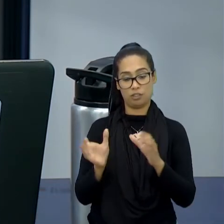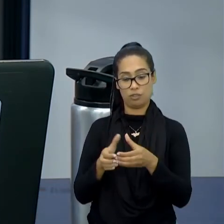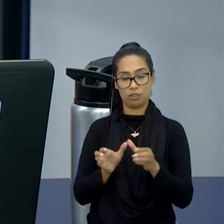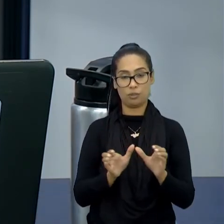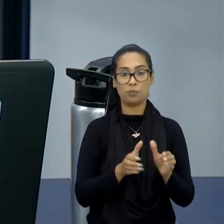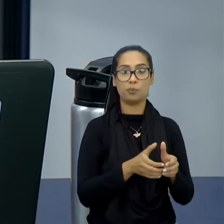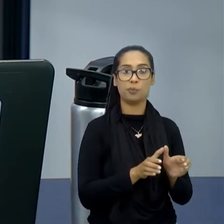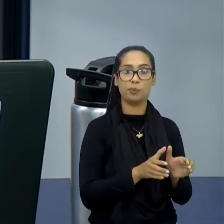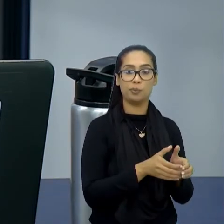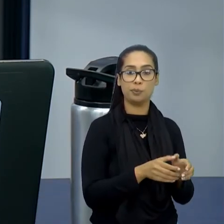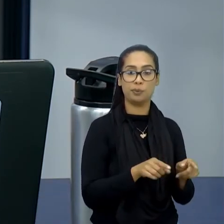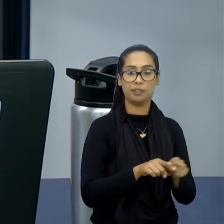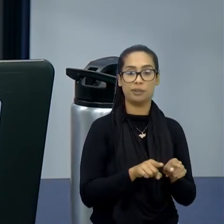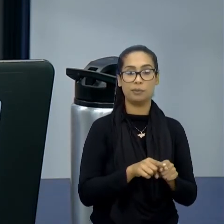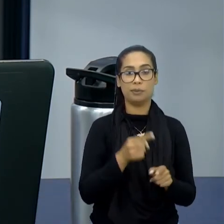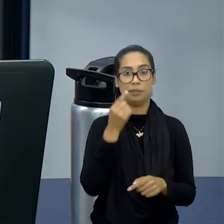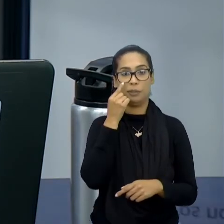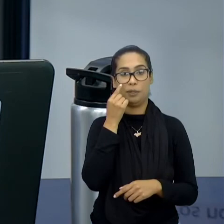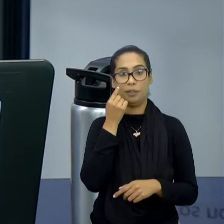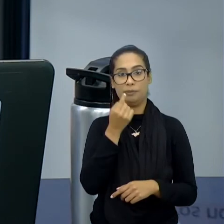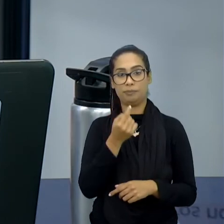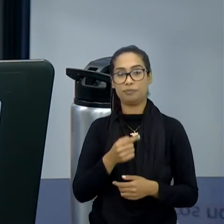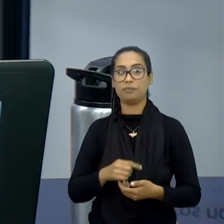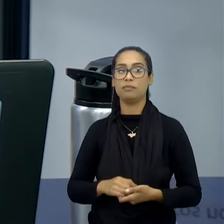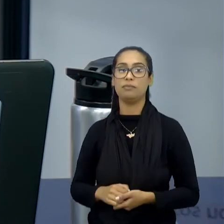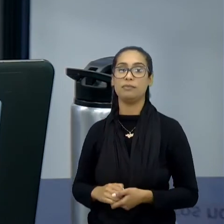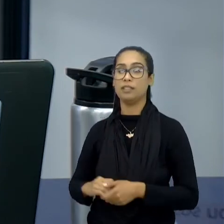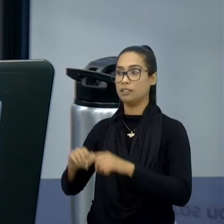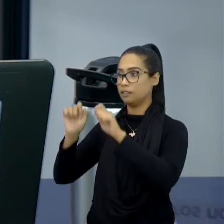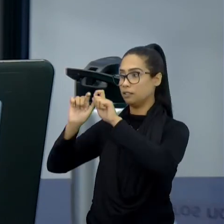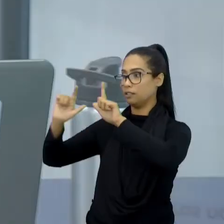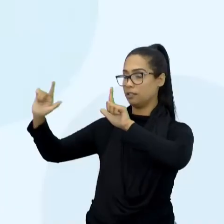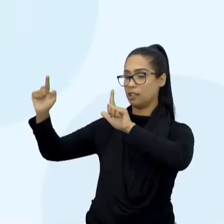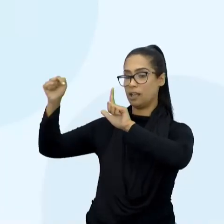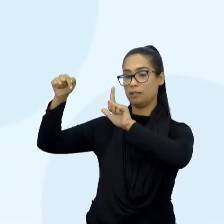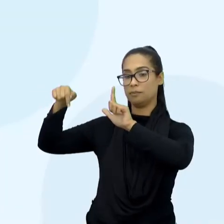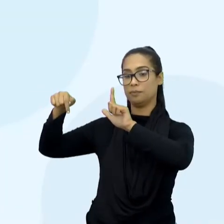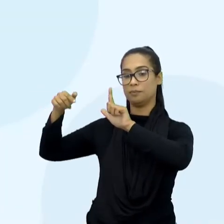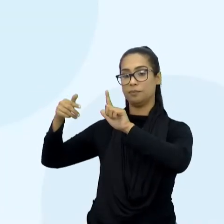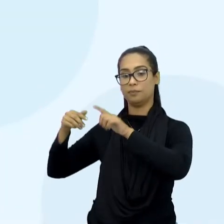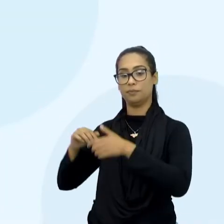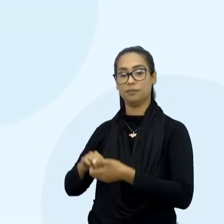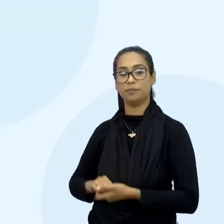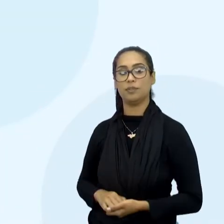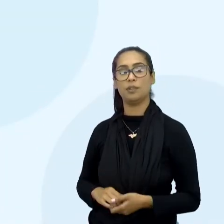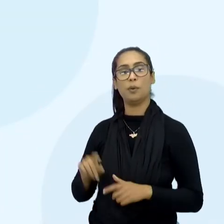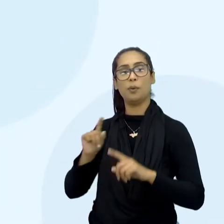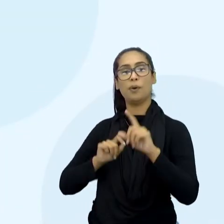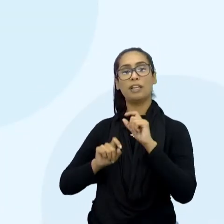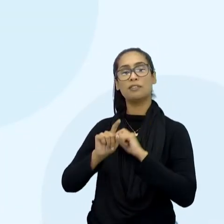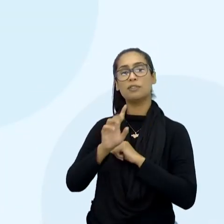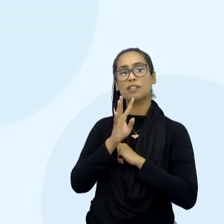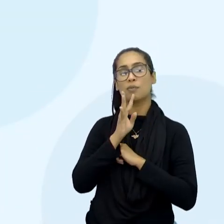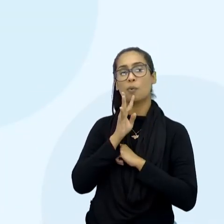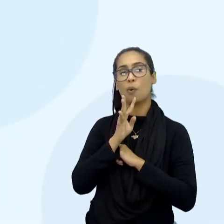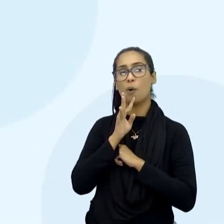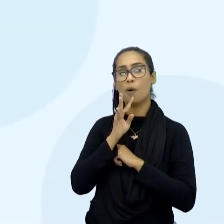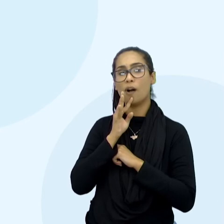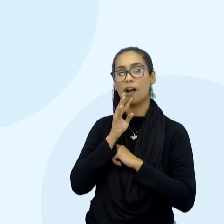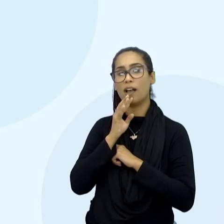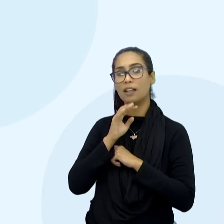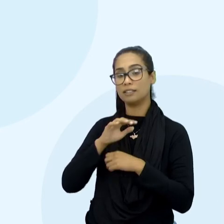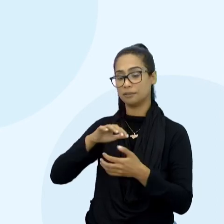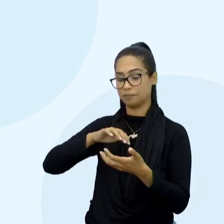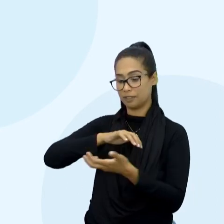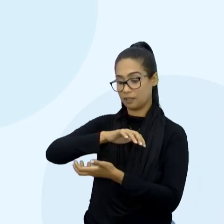A atividade aparece aí na tela para vocês e diz assim: o que você conhece sobre a Revolução Científica,